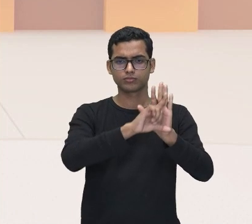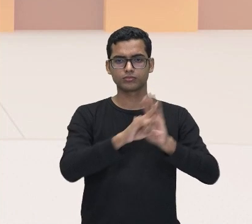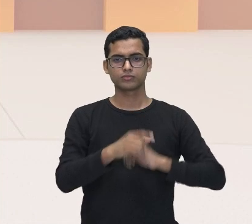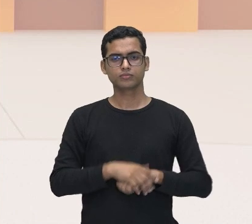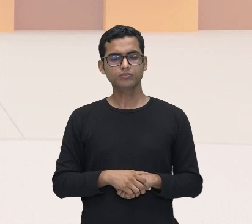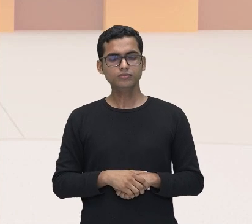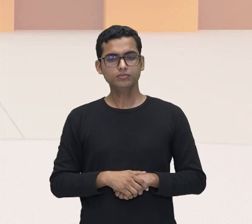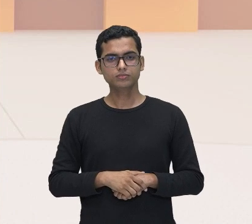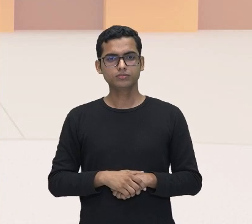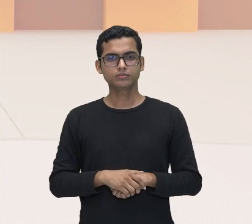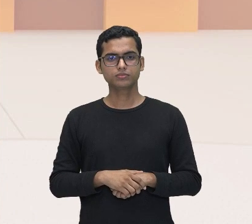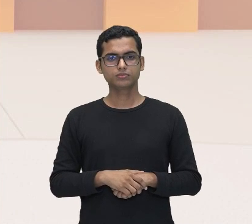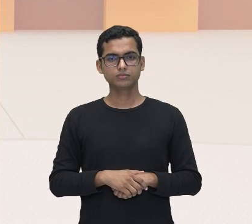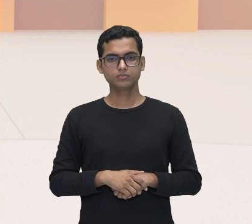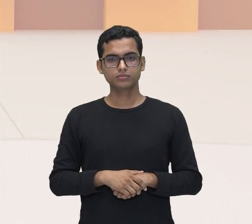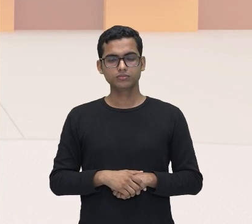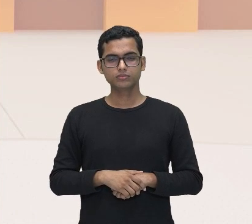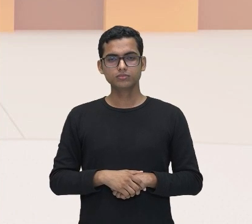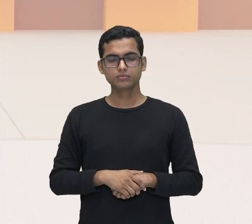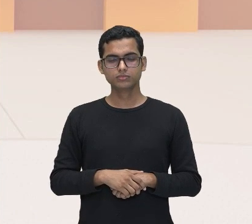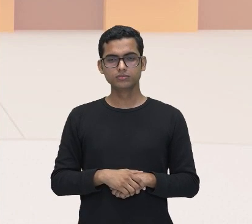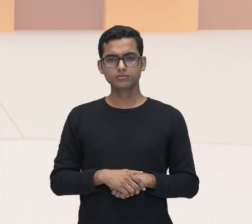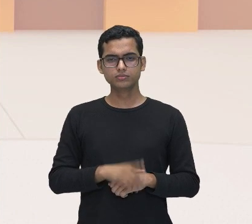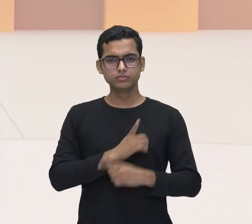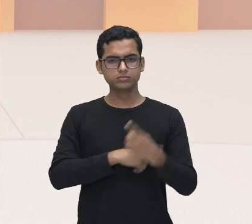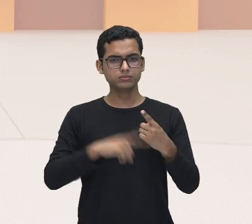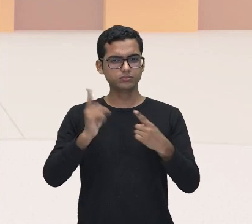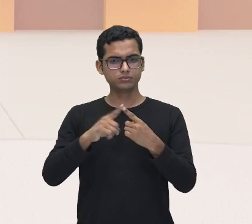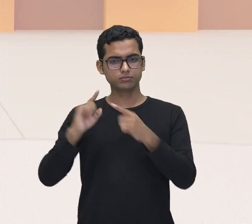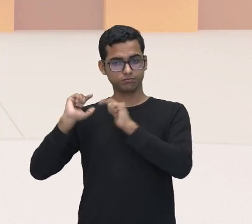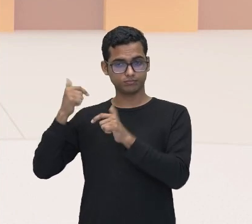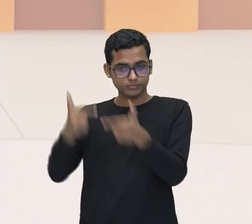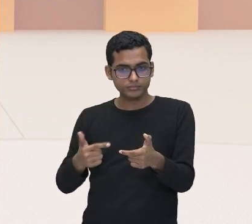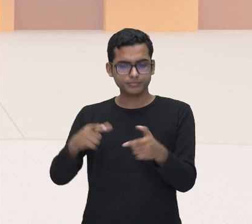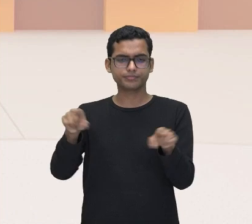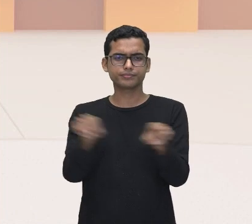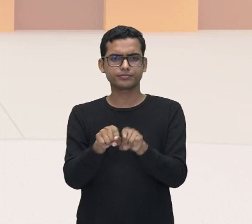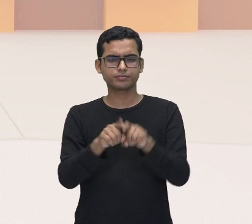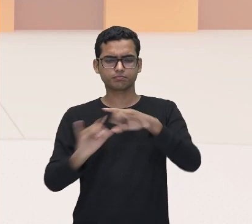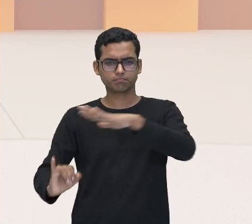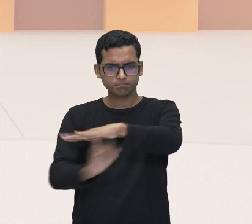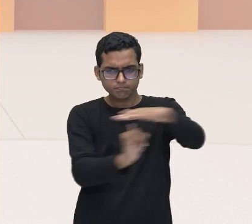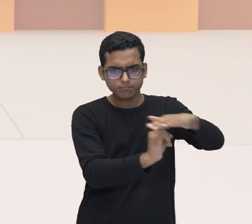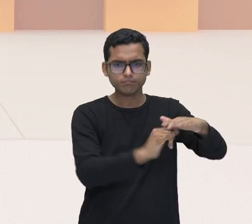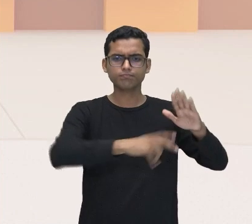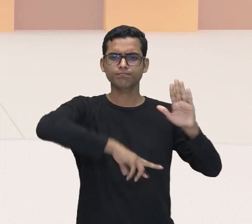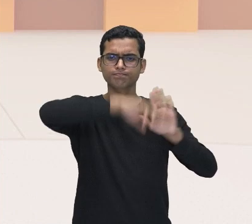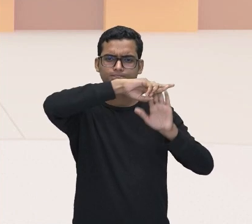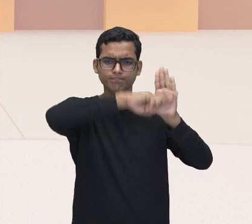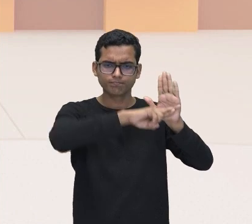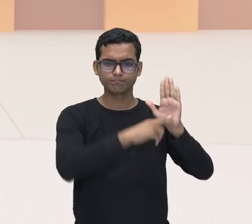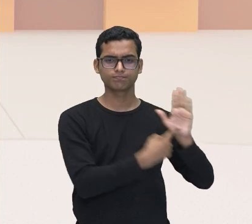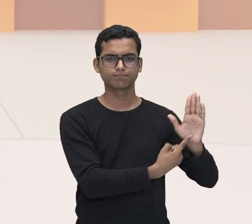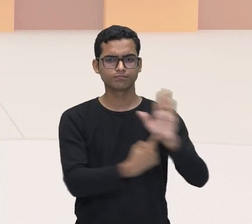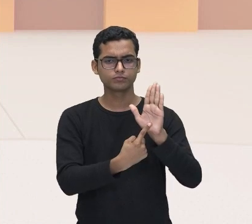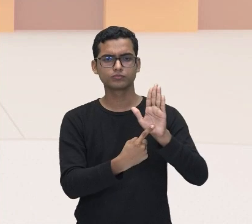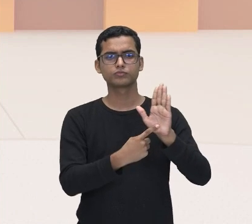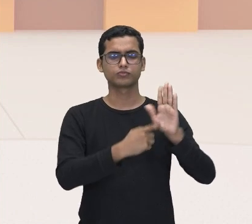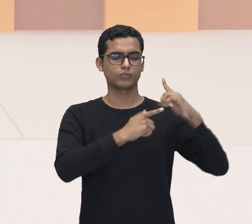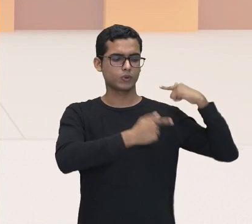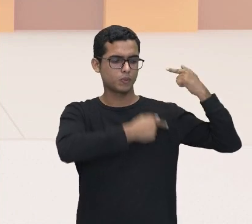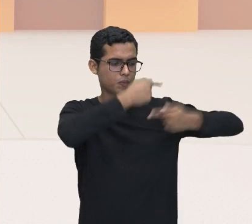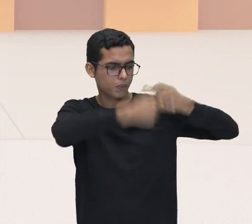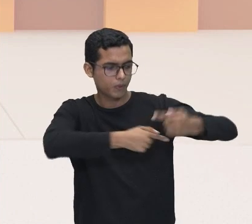tradicional. Consiste na crença em instituições e regras transmitidas de geração